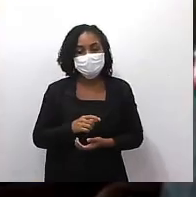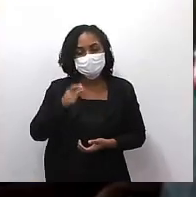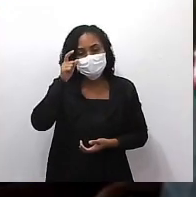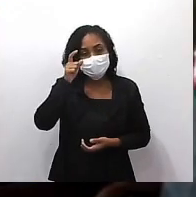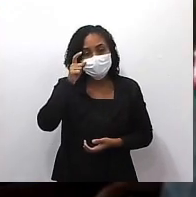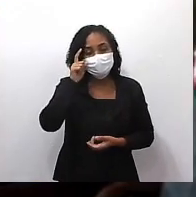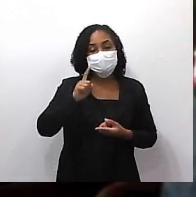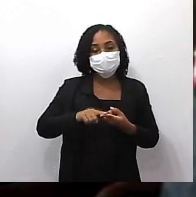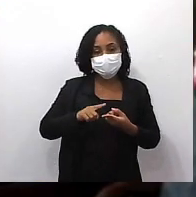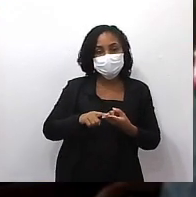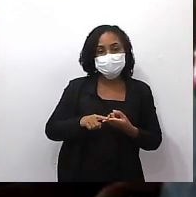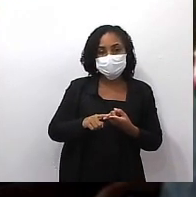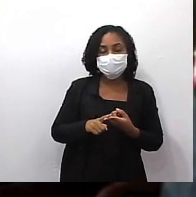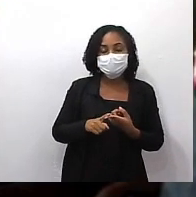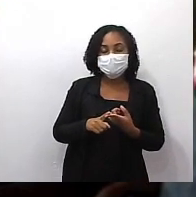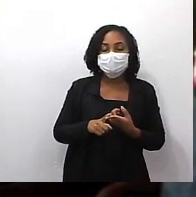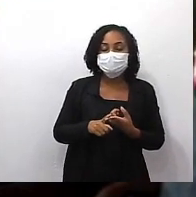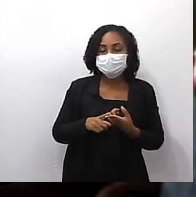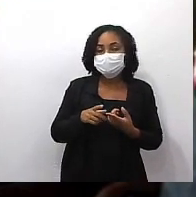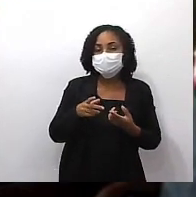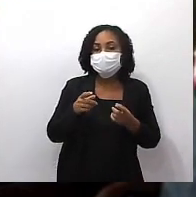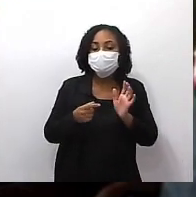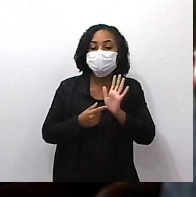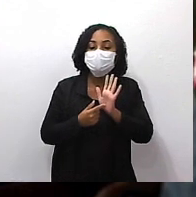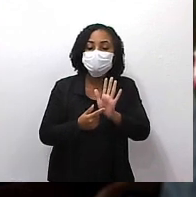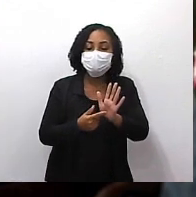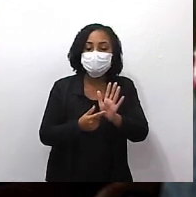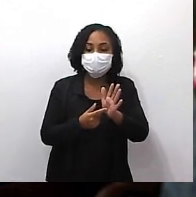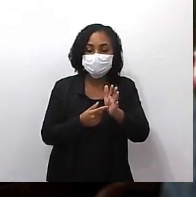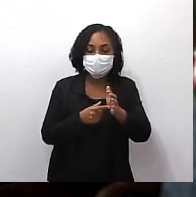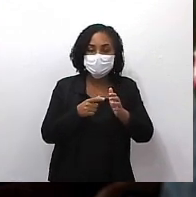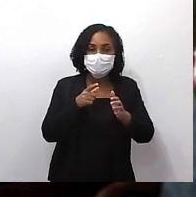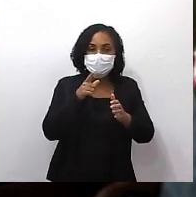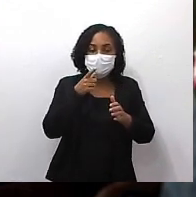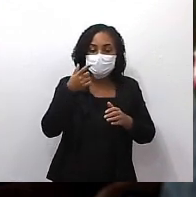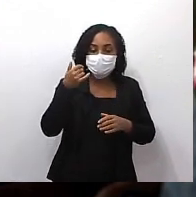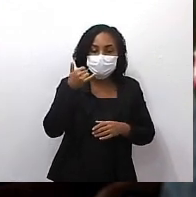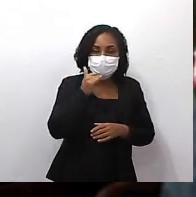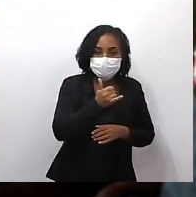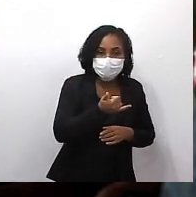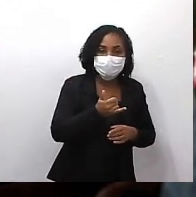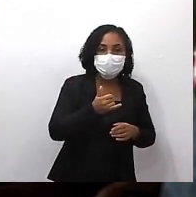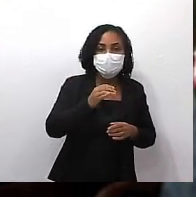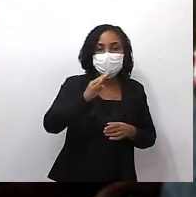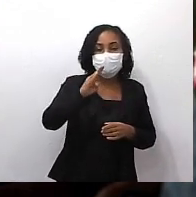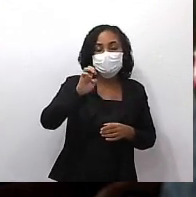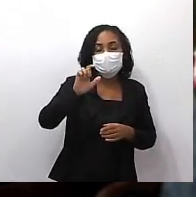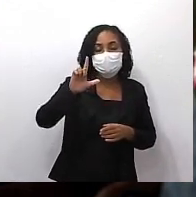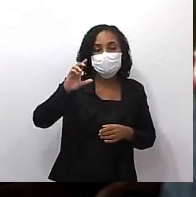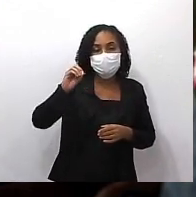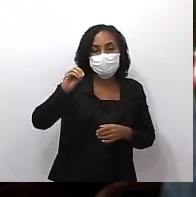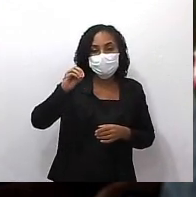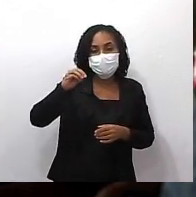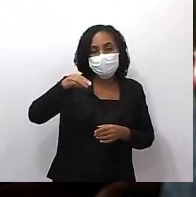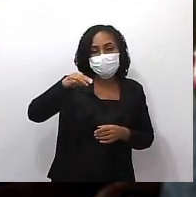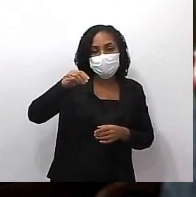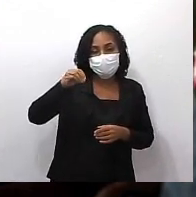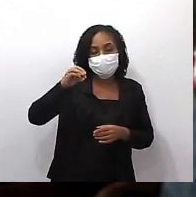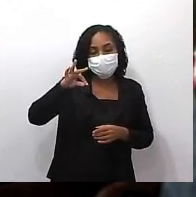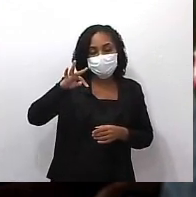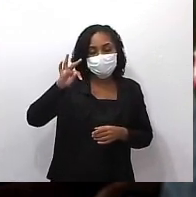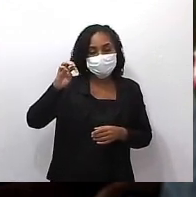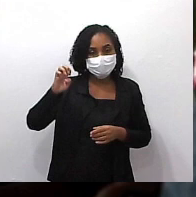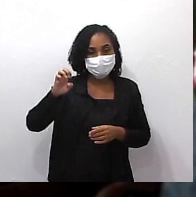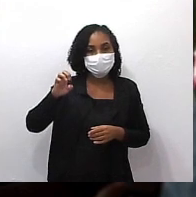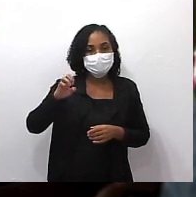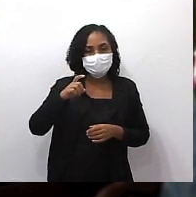Interessante também uma coisa que está na moda foi a construção da usina hidrelétrica de Belo Monte, no Pará, que gerou um conflito